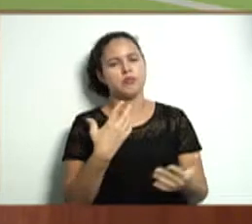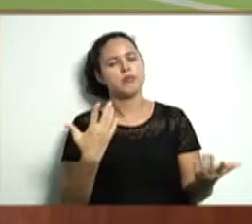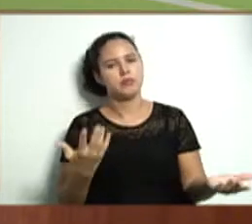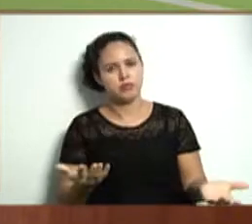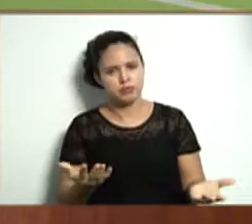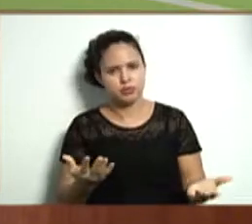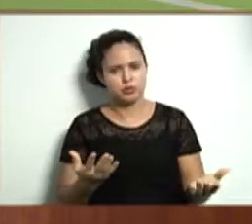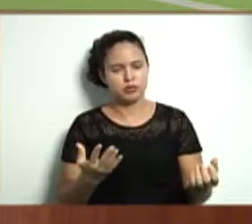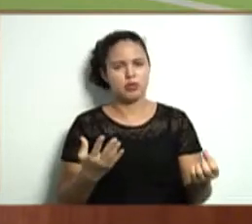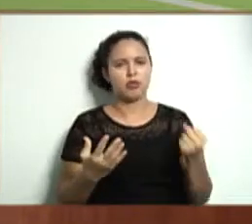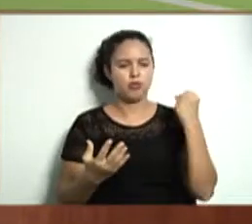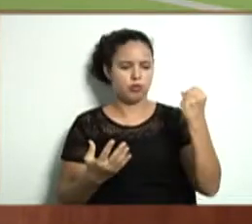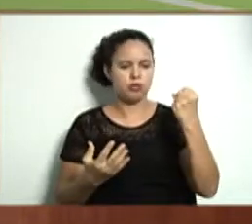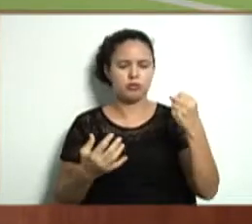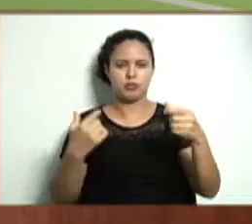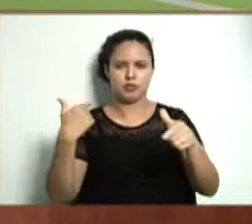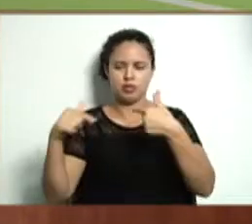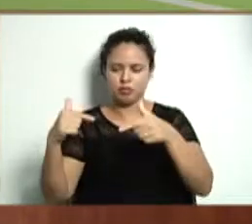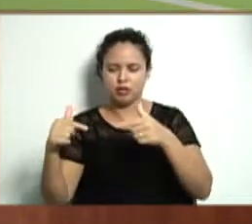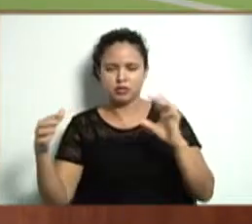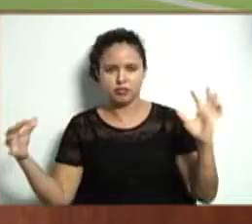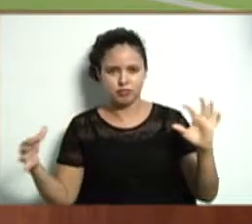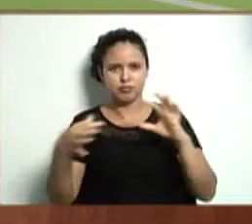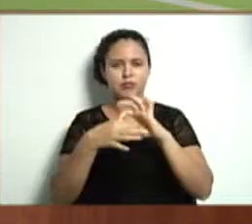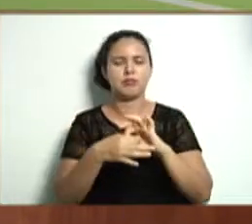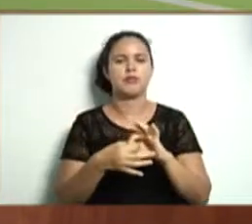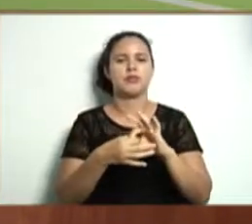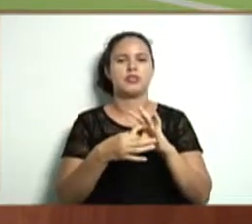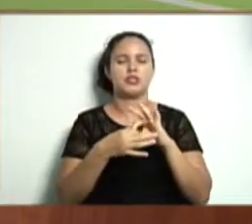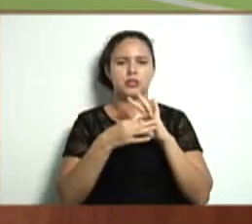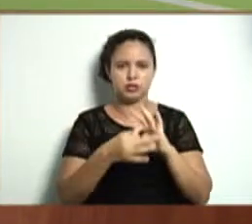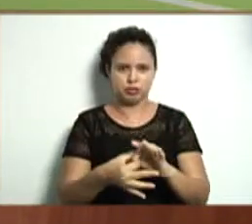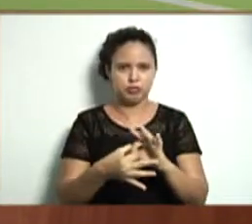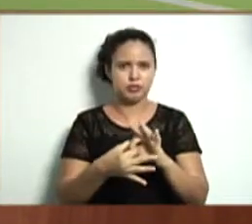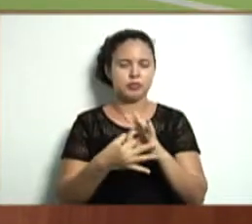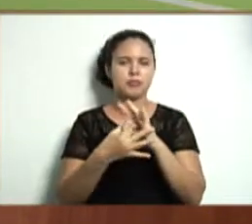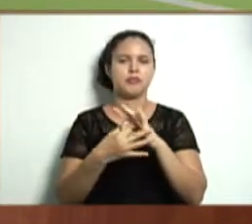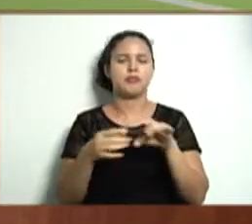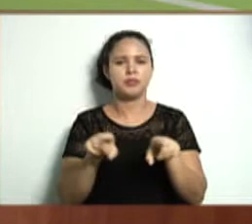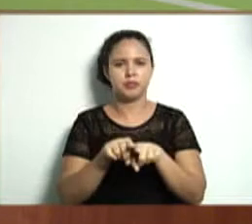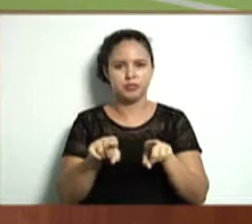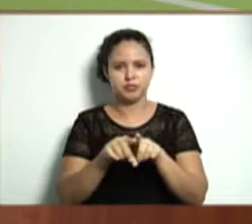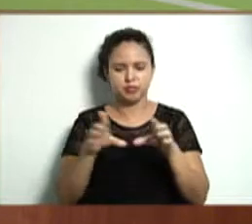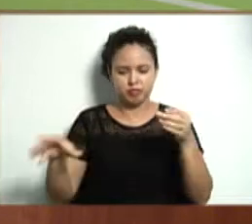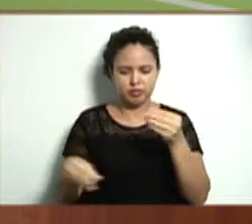conceitos, força de produção, força de trabalho e